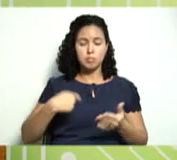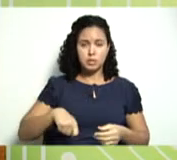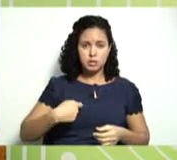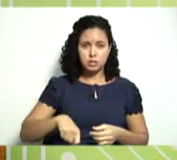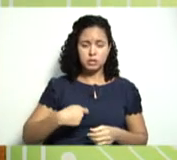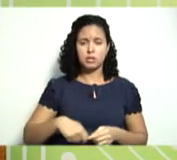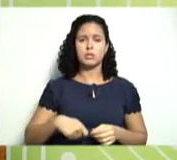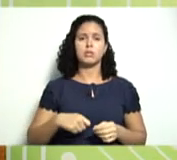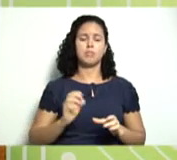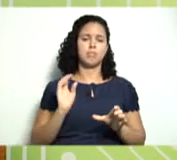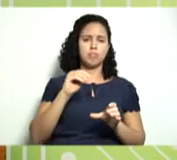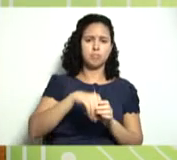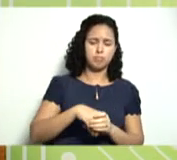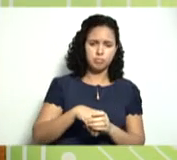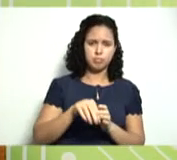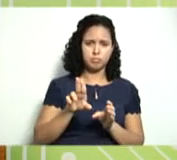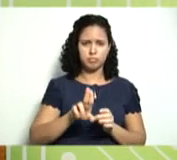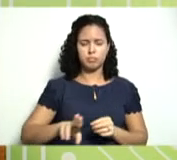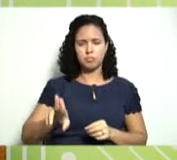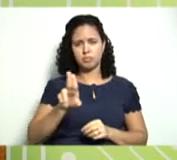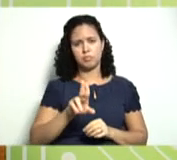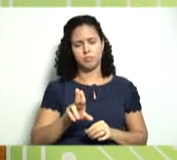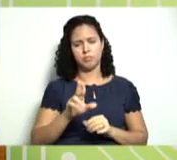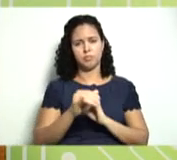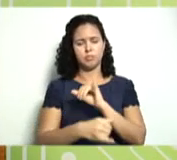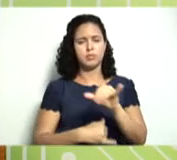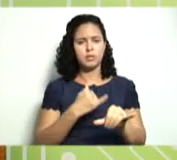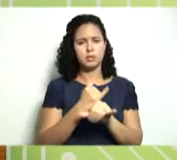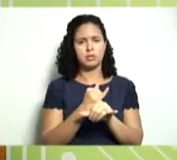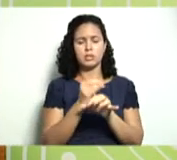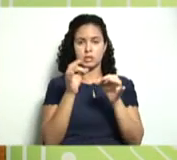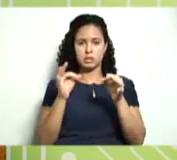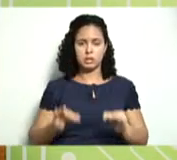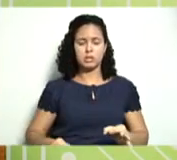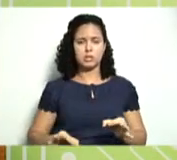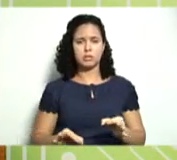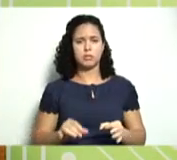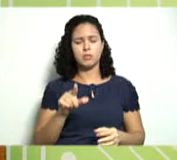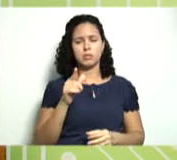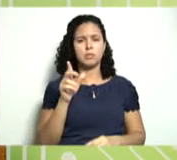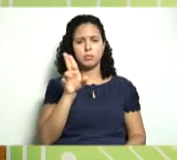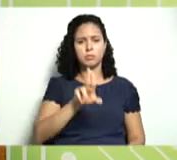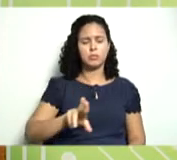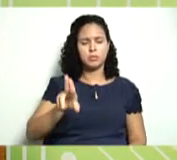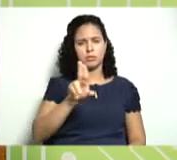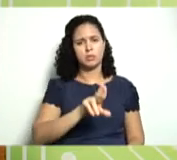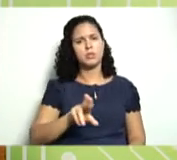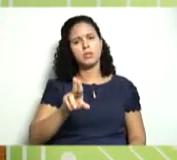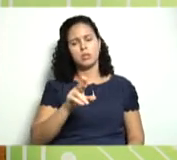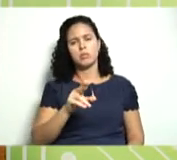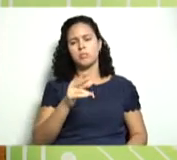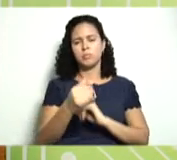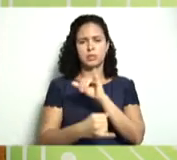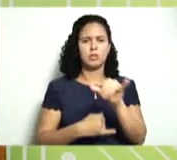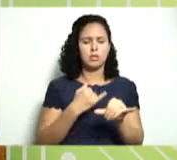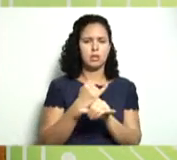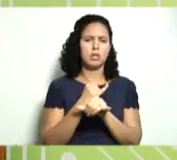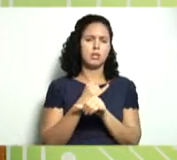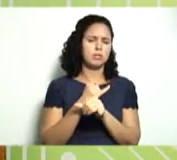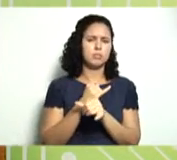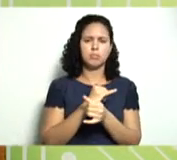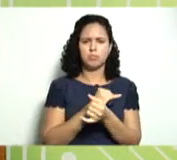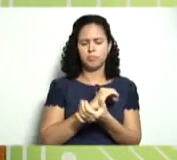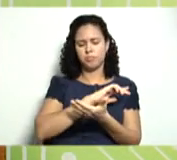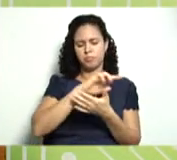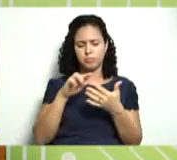executados que eles precisam está executando de forma correta pra você utilizar o serviço de internet os serviços do seu computador